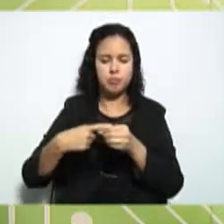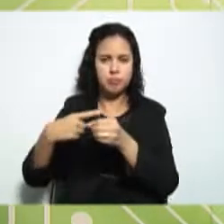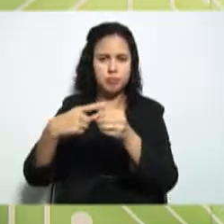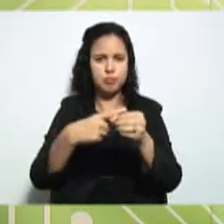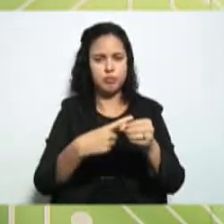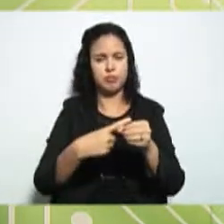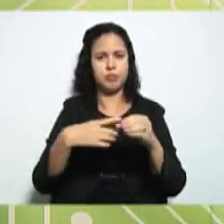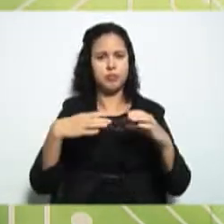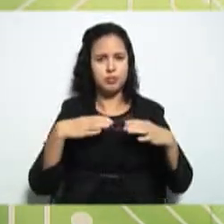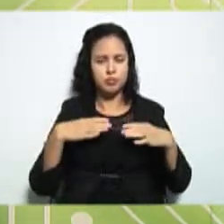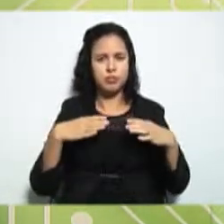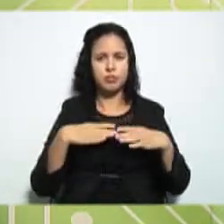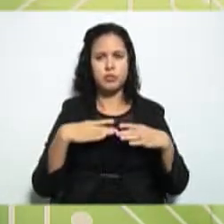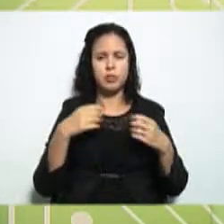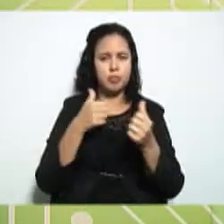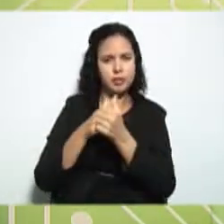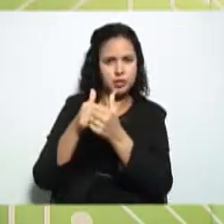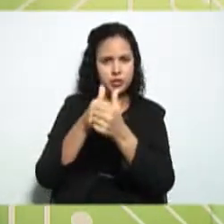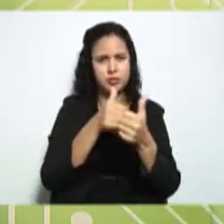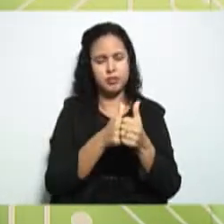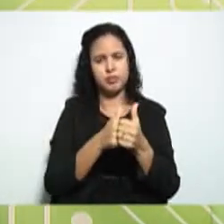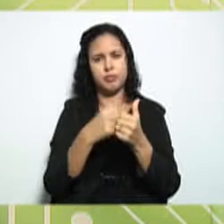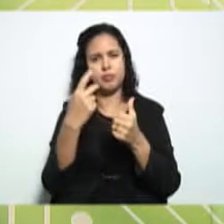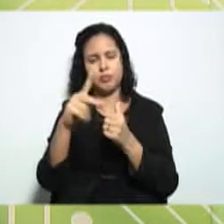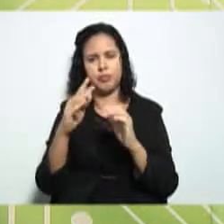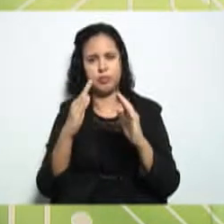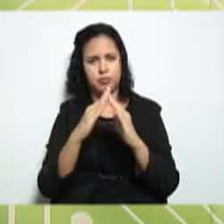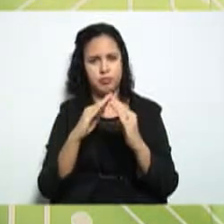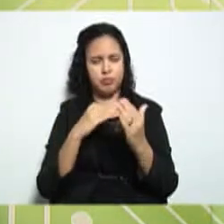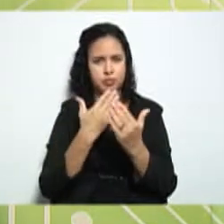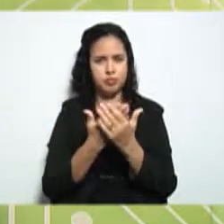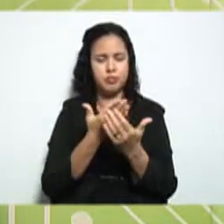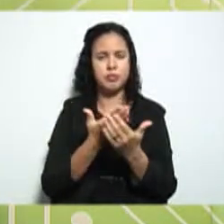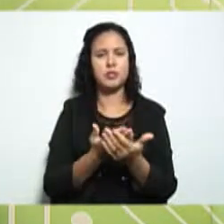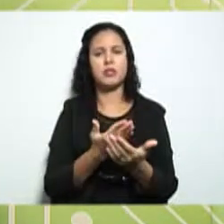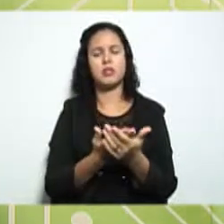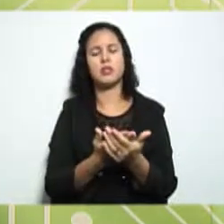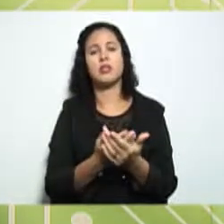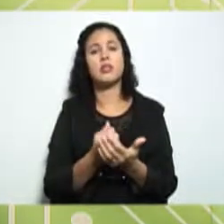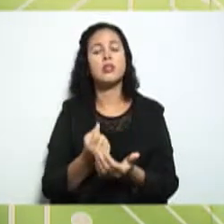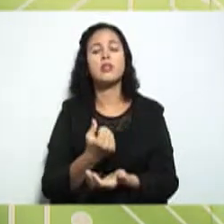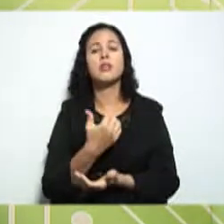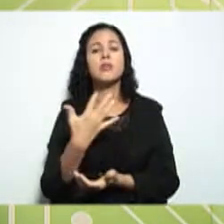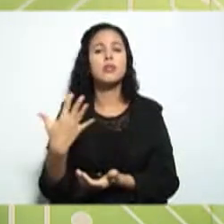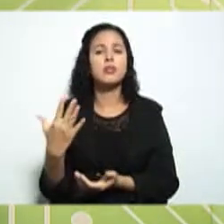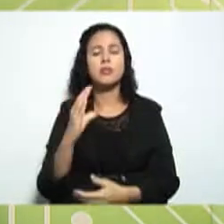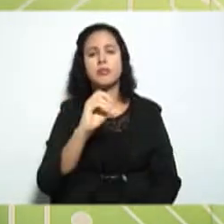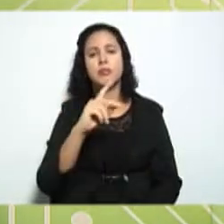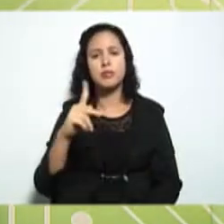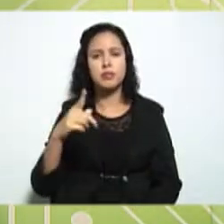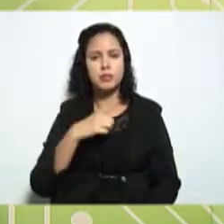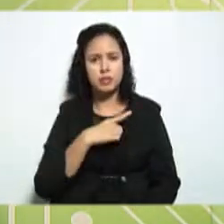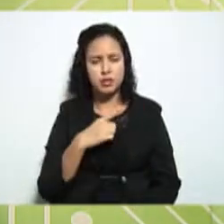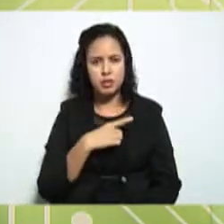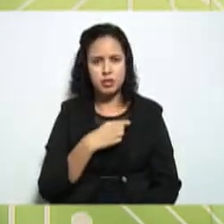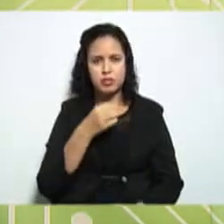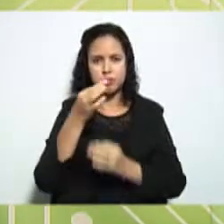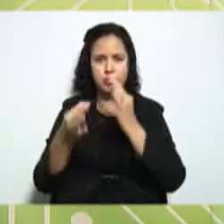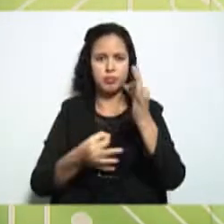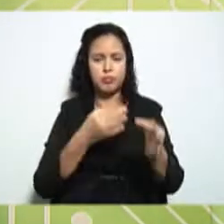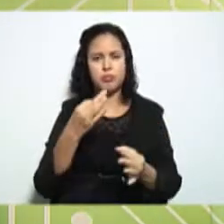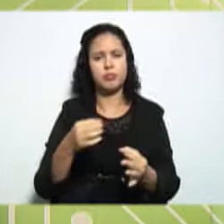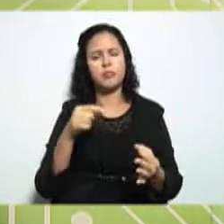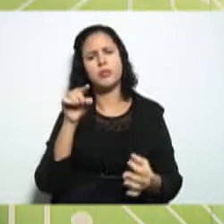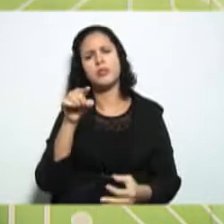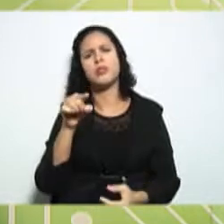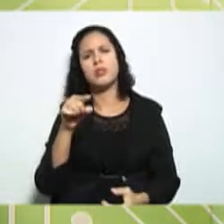sua escola. Traga para a gente quer ler sobre isso aqui na nossa interação, a gente pode comentar durante a aula, tá? Comente com a gente qual cooperativa você